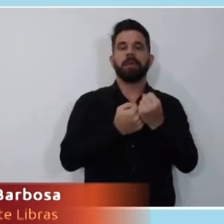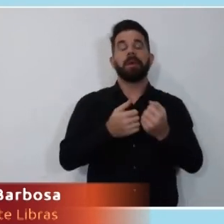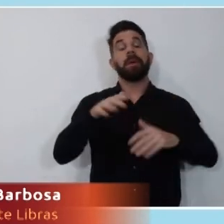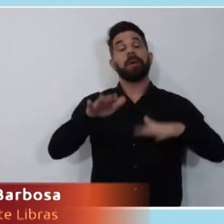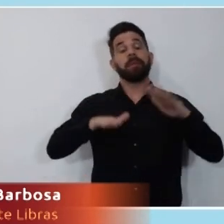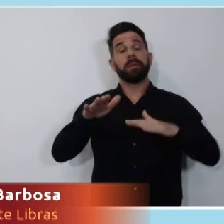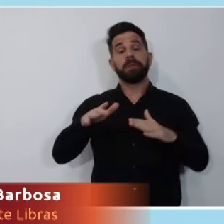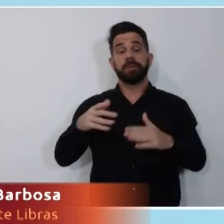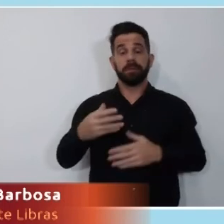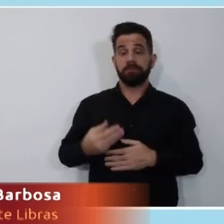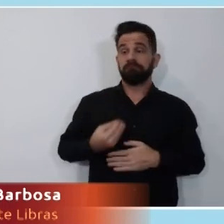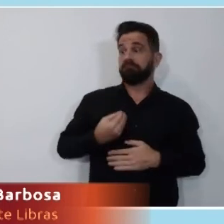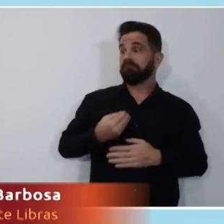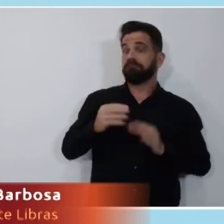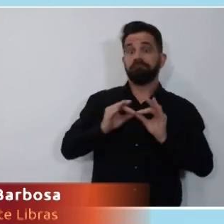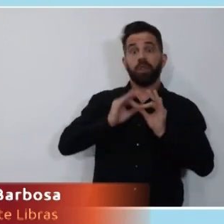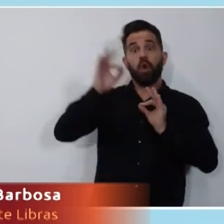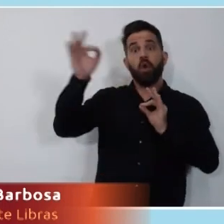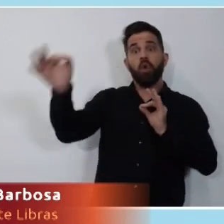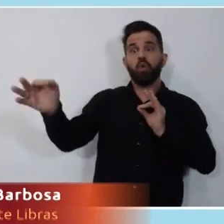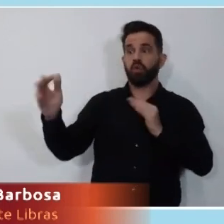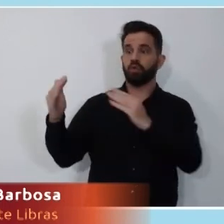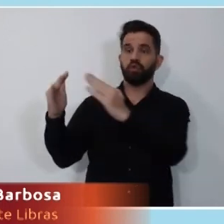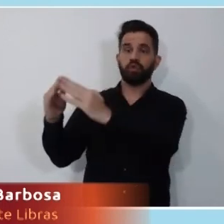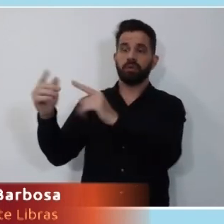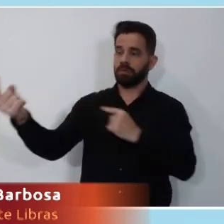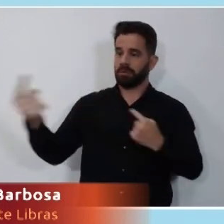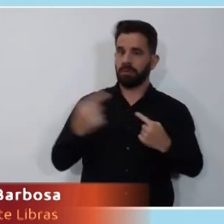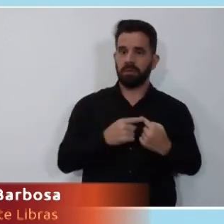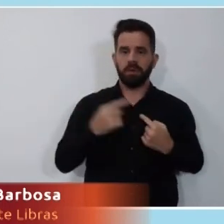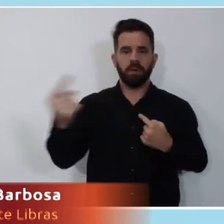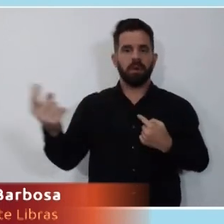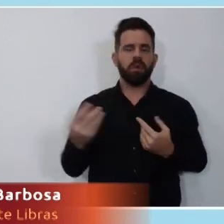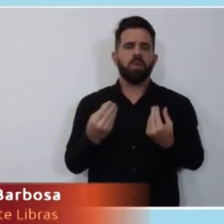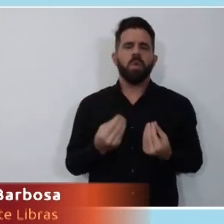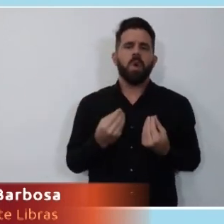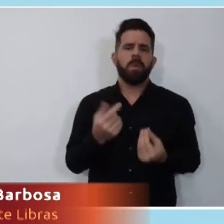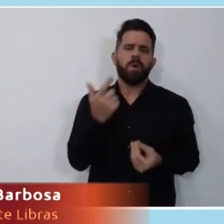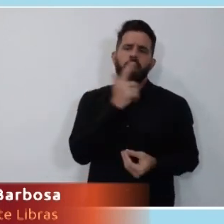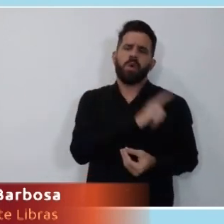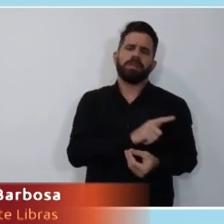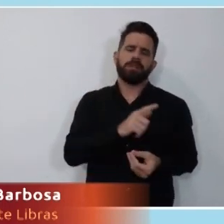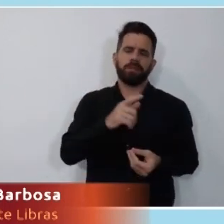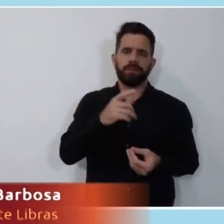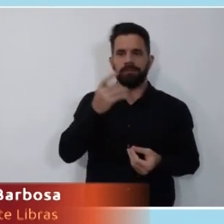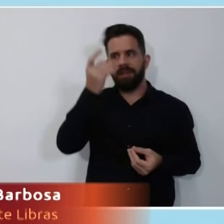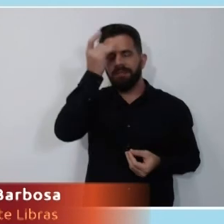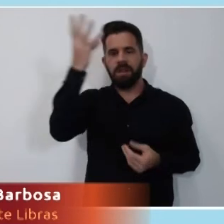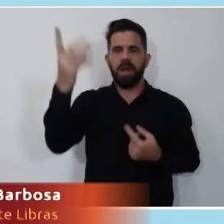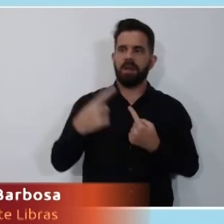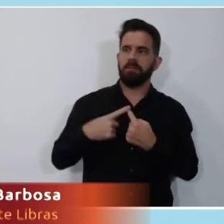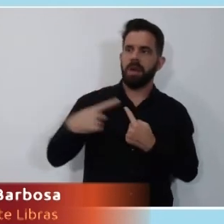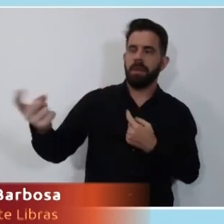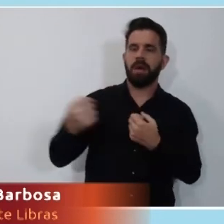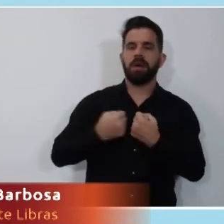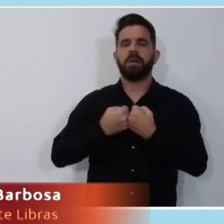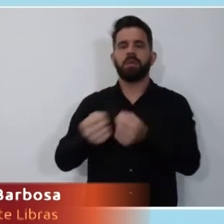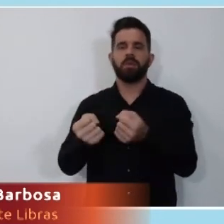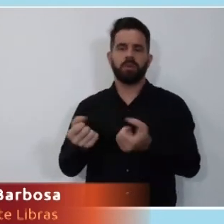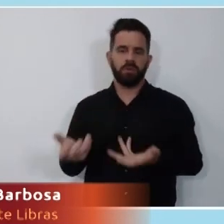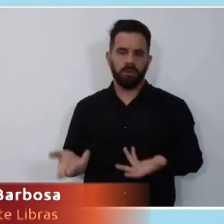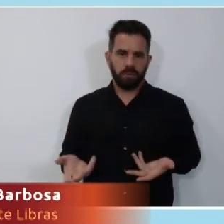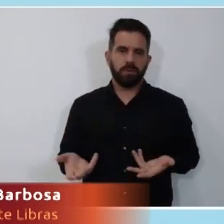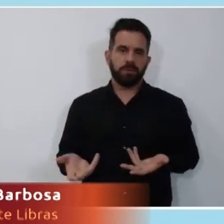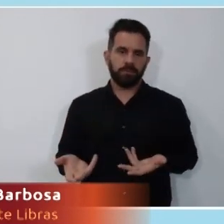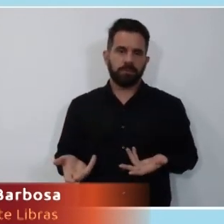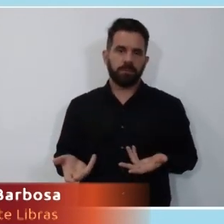da cidade, quer discutir isso. Olha, como é que eu faço para o serviço ser mais acessível para as pessoas? Quem anda de ônibus quer repensar. Como